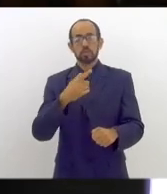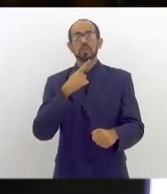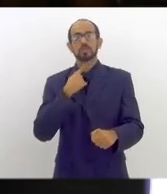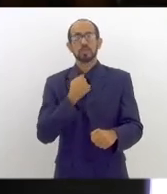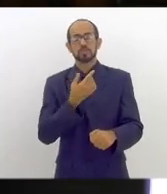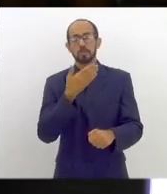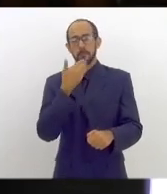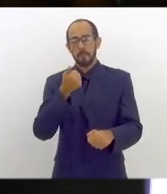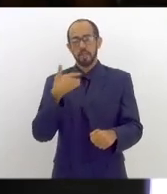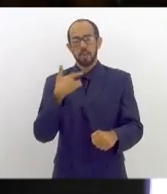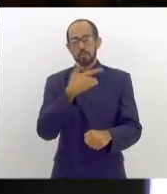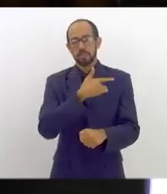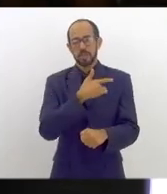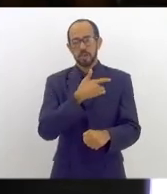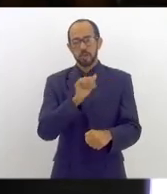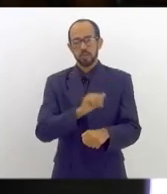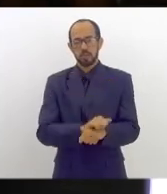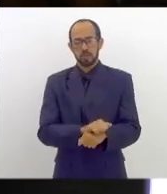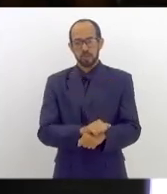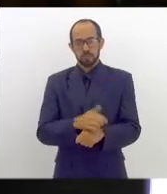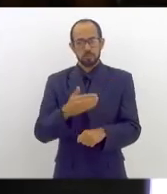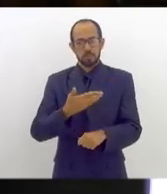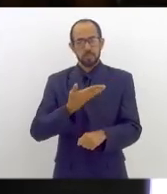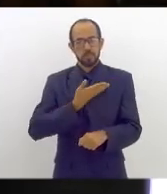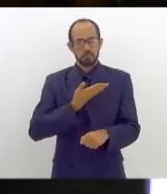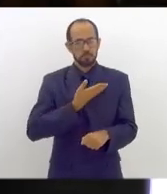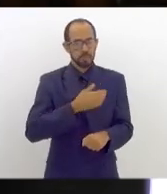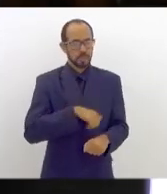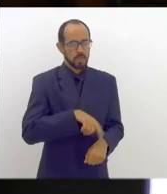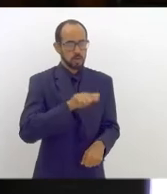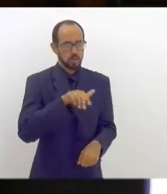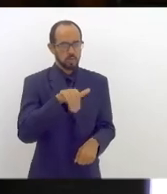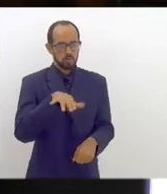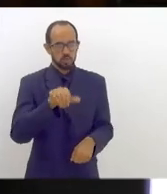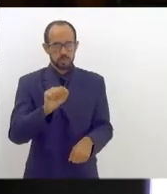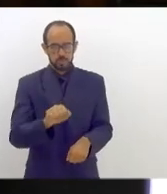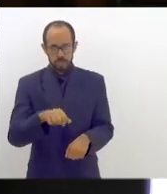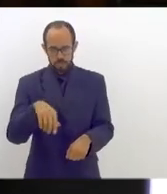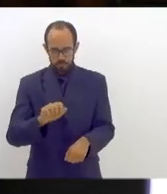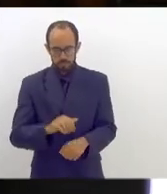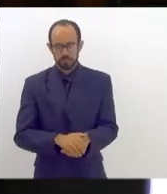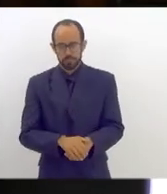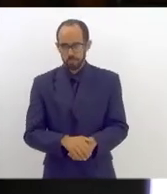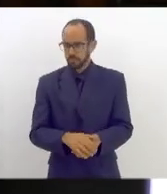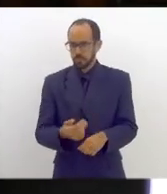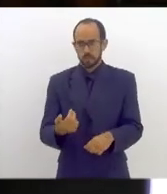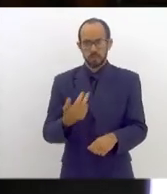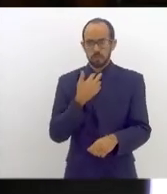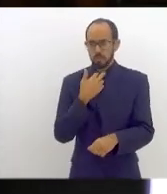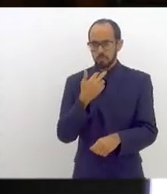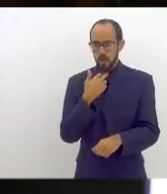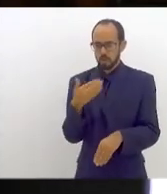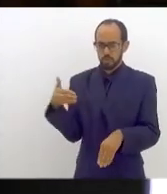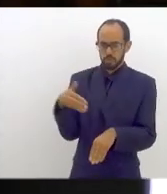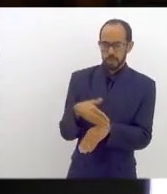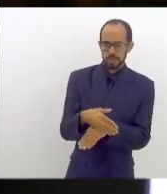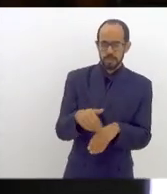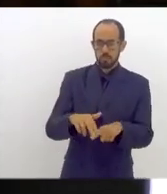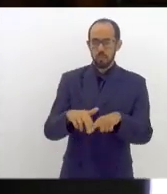melhoras para minha irmãzinha desembargadora Lúcia Regina Esteves Magalhães que não pode comparecer